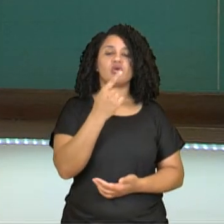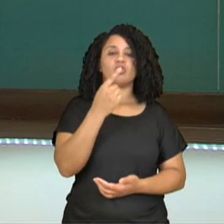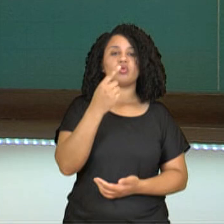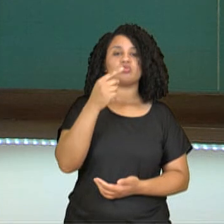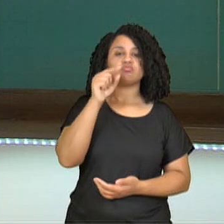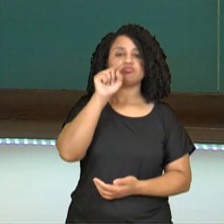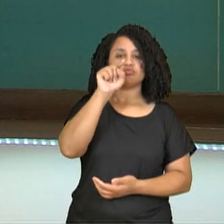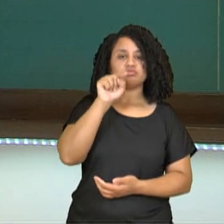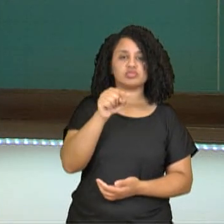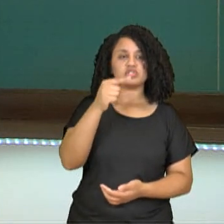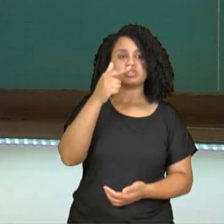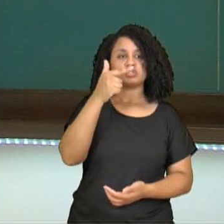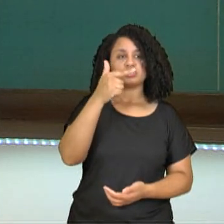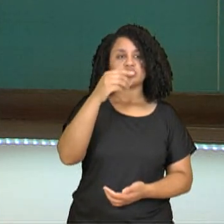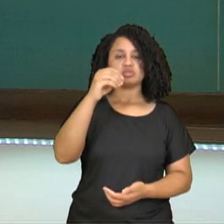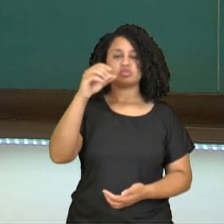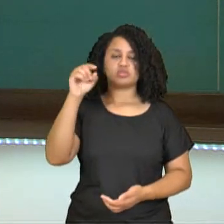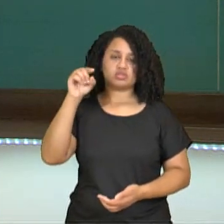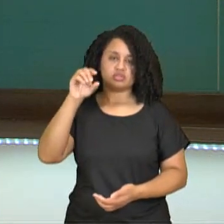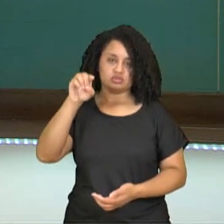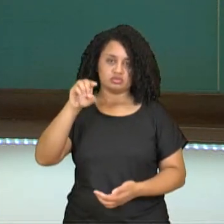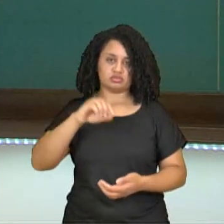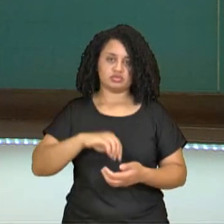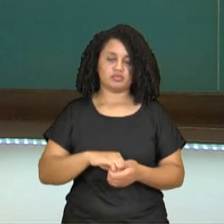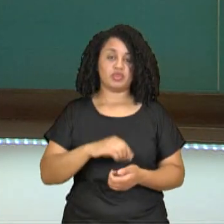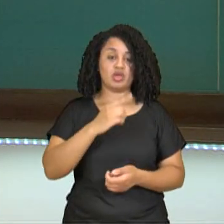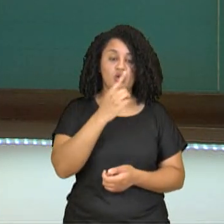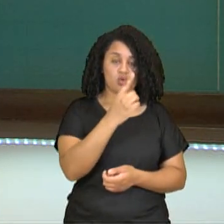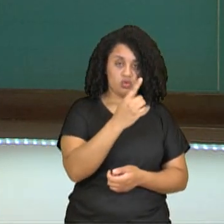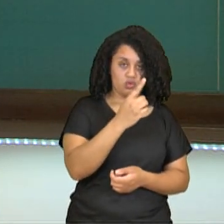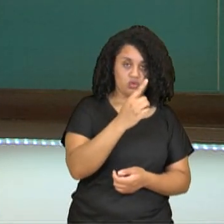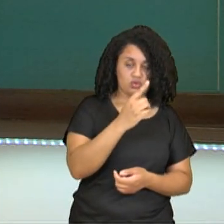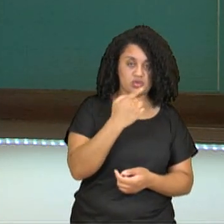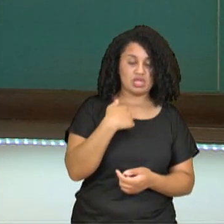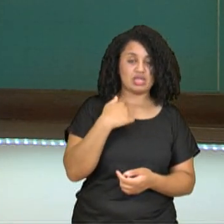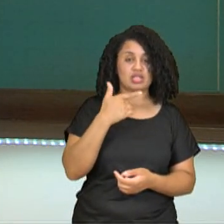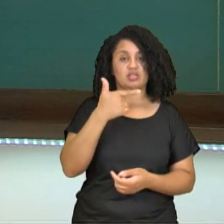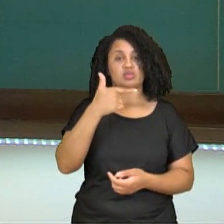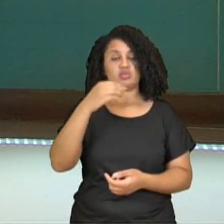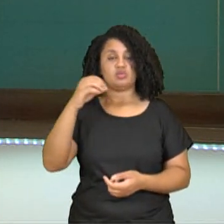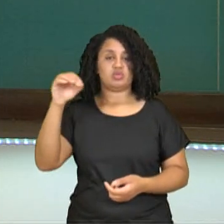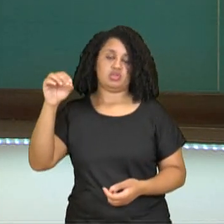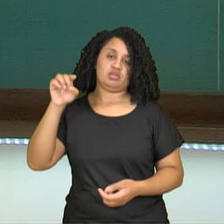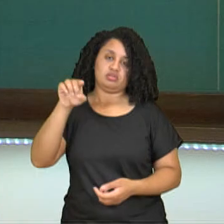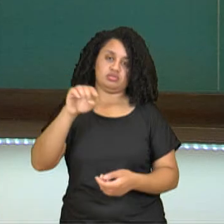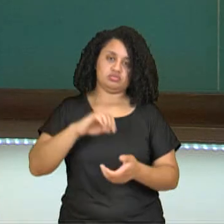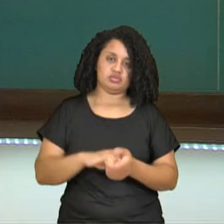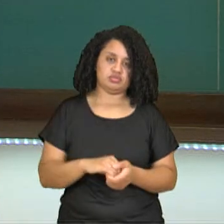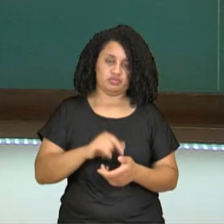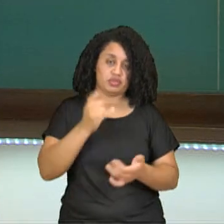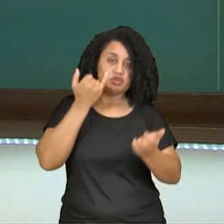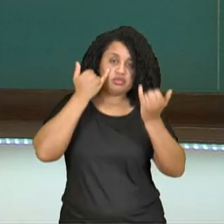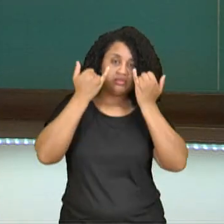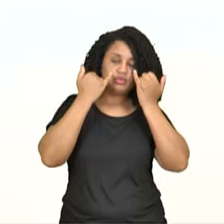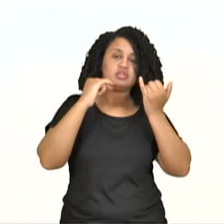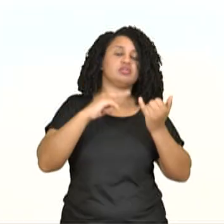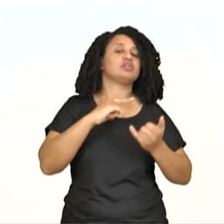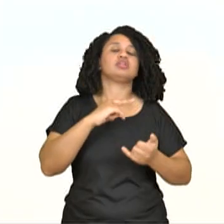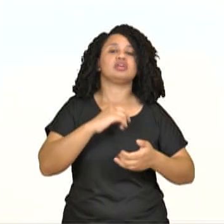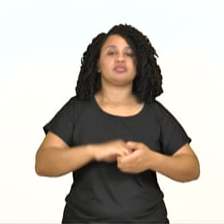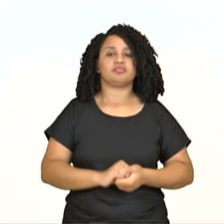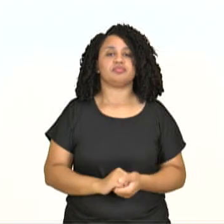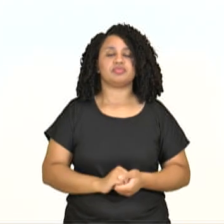2.200.000. O que significa isso? 1 para 200.000. Essa é a informação que nós temos aqui, 1